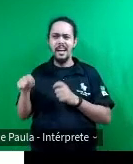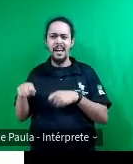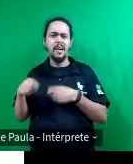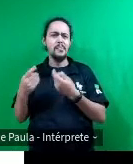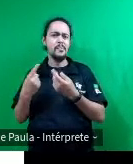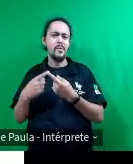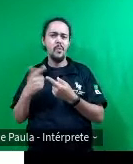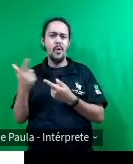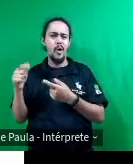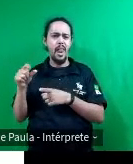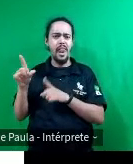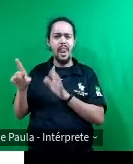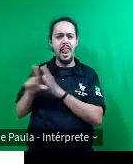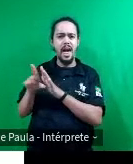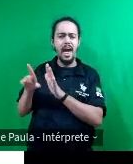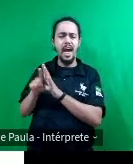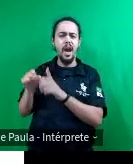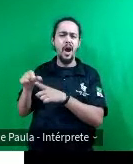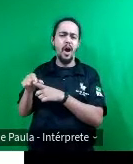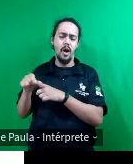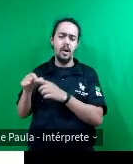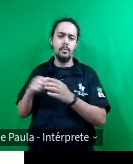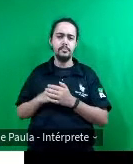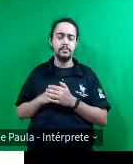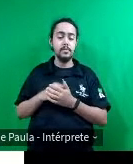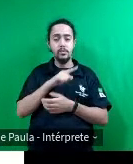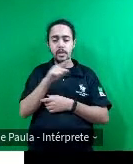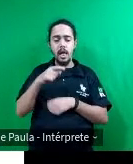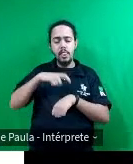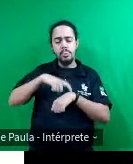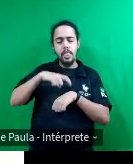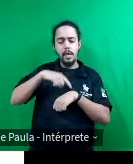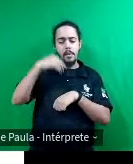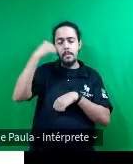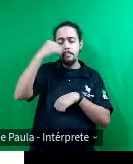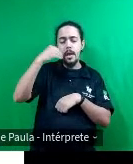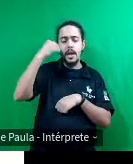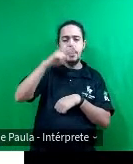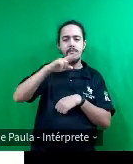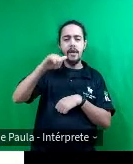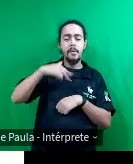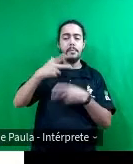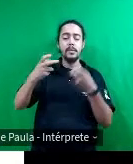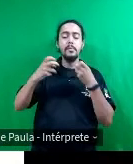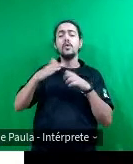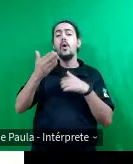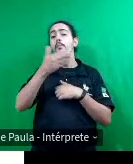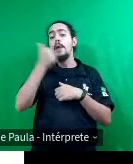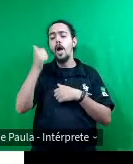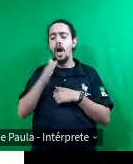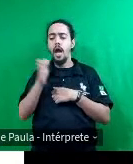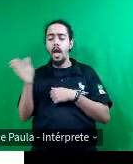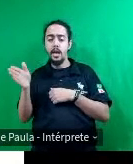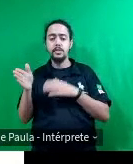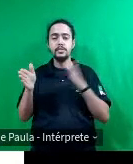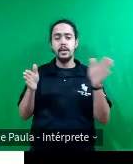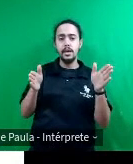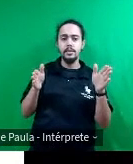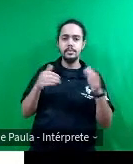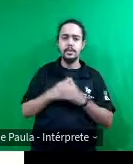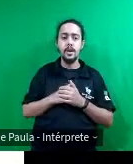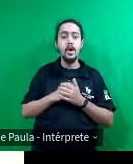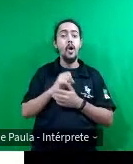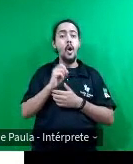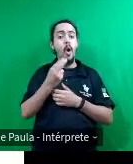o tempo, vocês vão perceber aonde é mais vantajoso seguir uma solução ou outra solução. E mais, aonde é vantajoso fazer as duas soluções